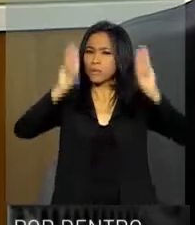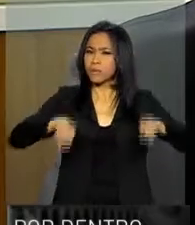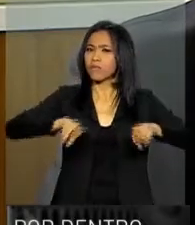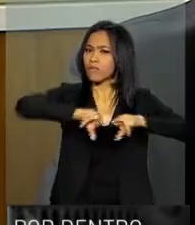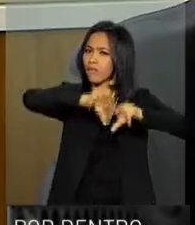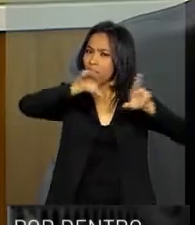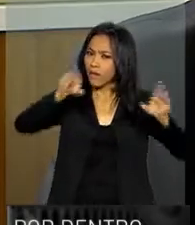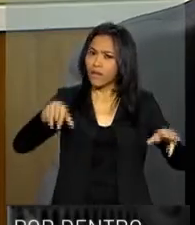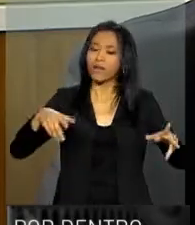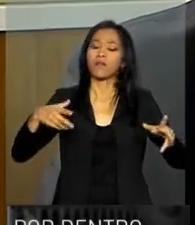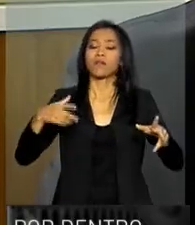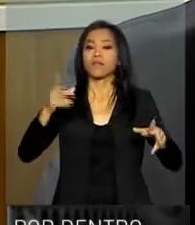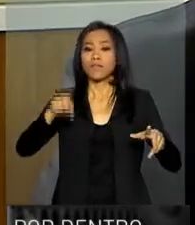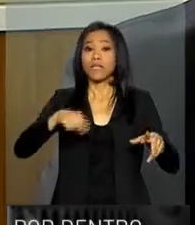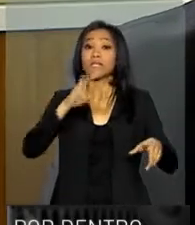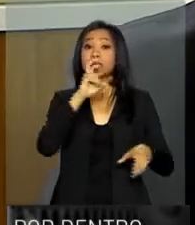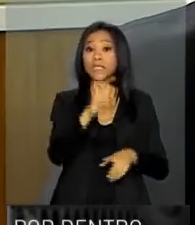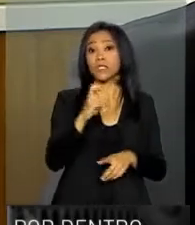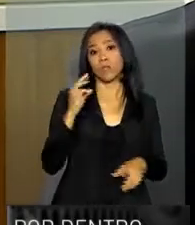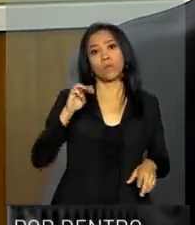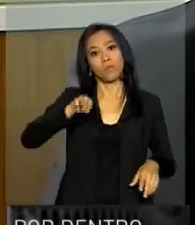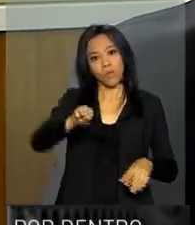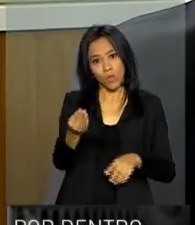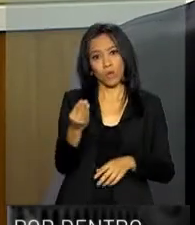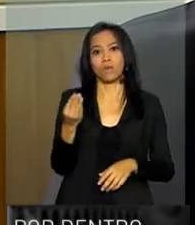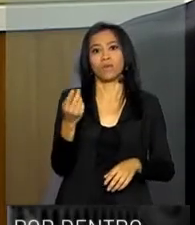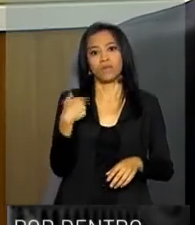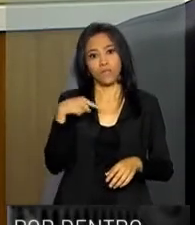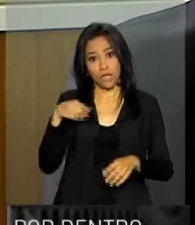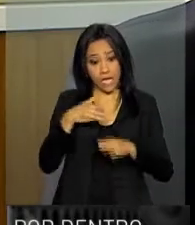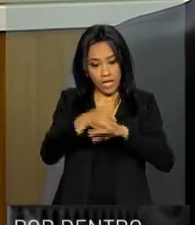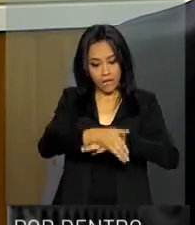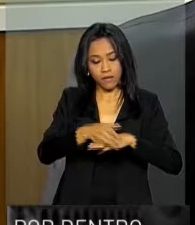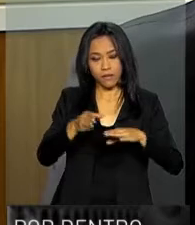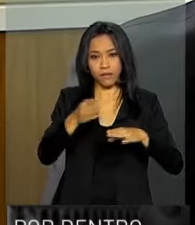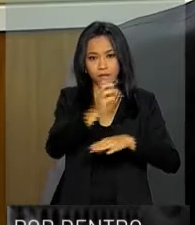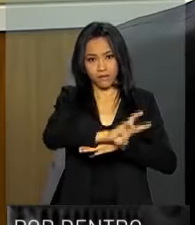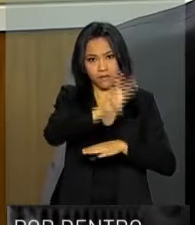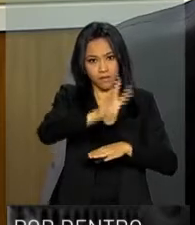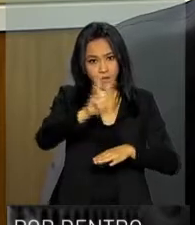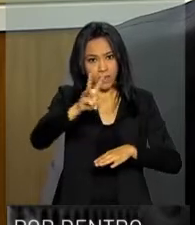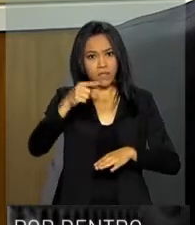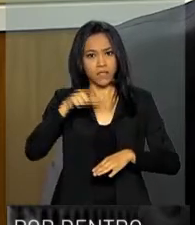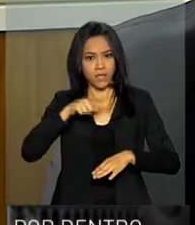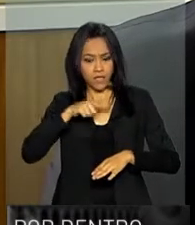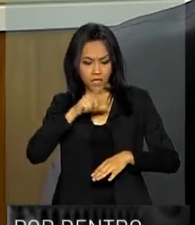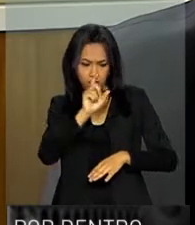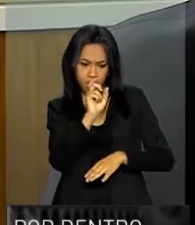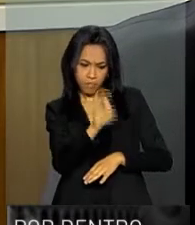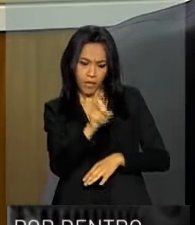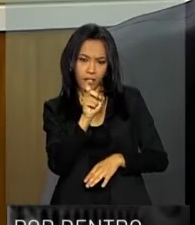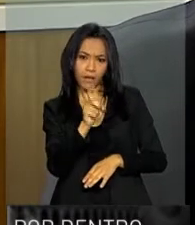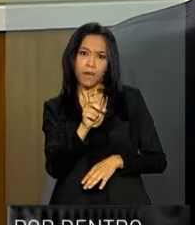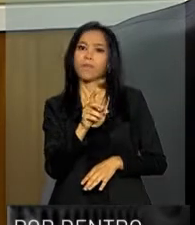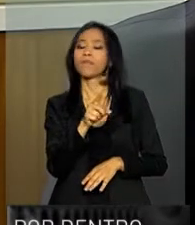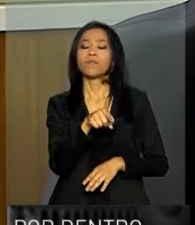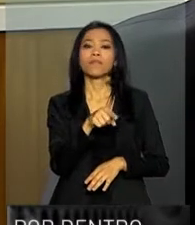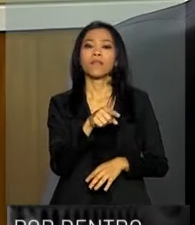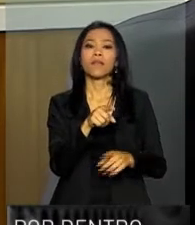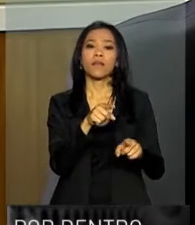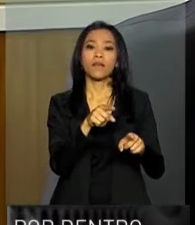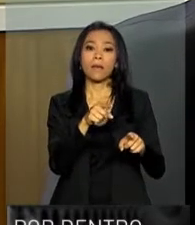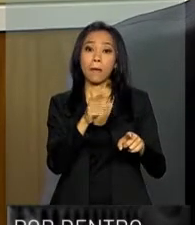bilhões que estão disponíveis você abre no site e você vai ver o protetor mais turismo é no